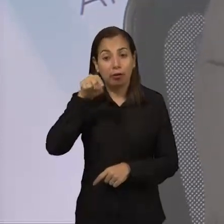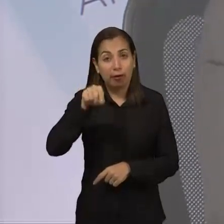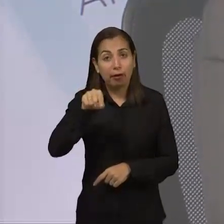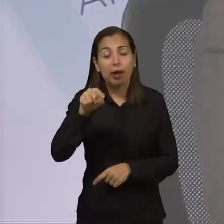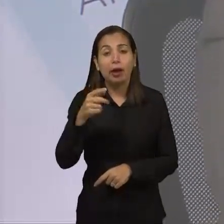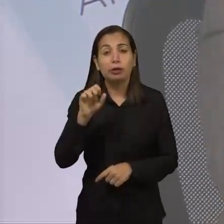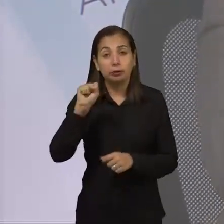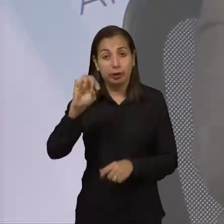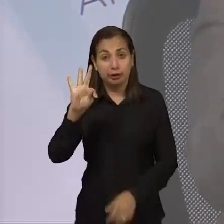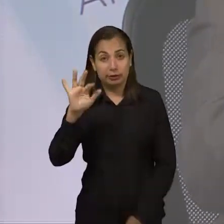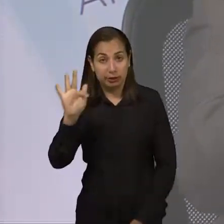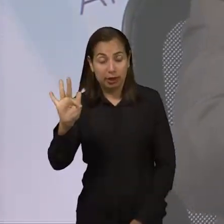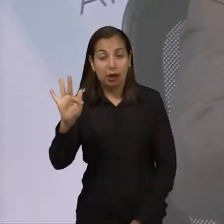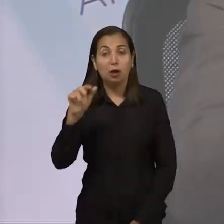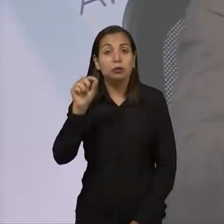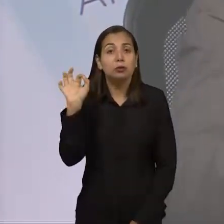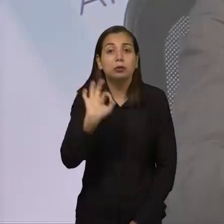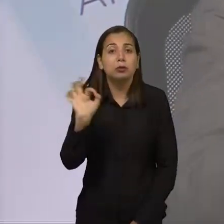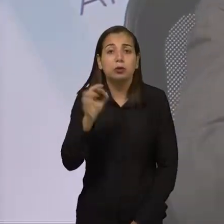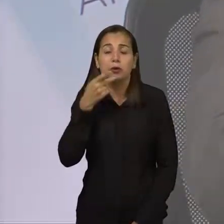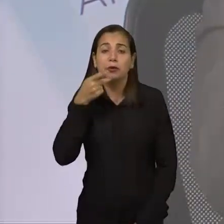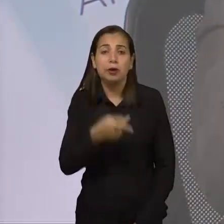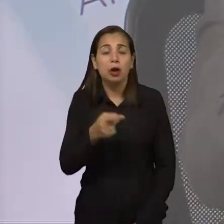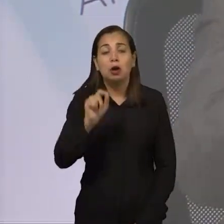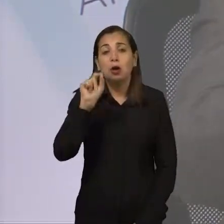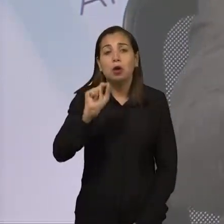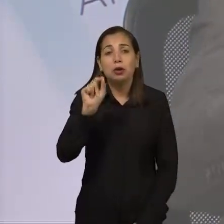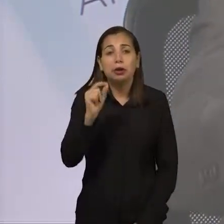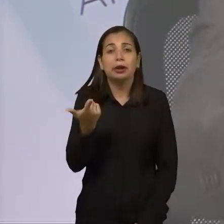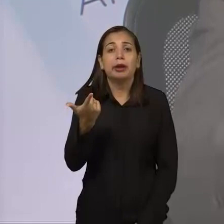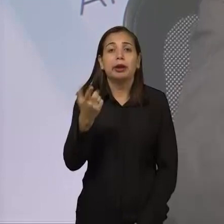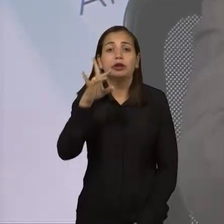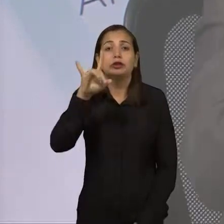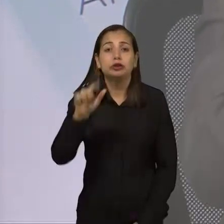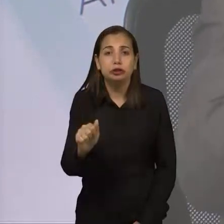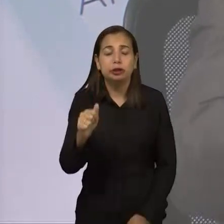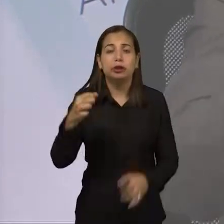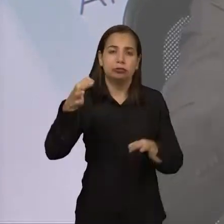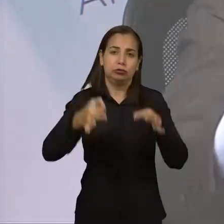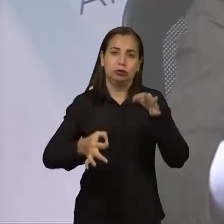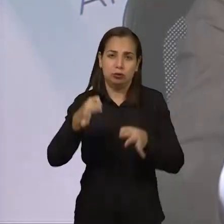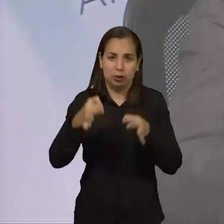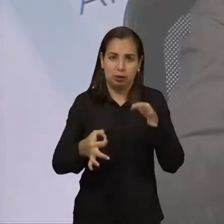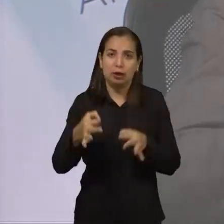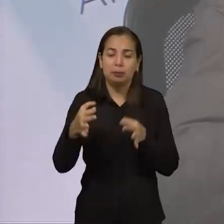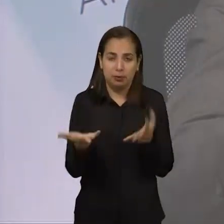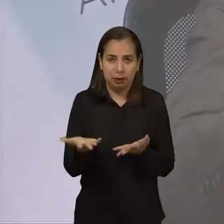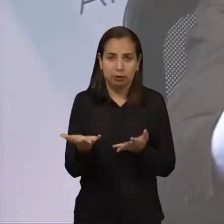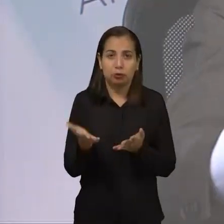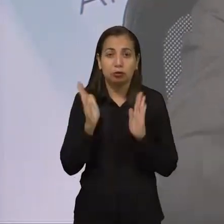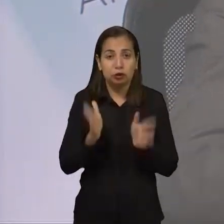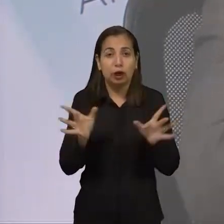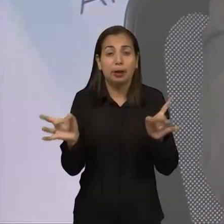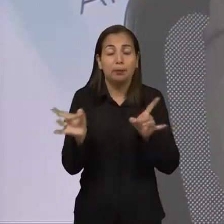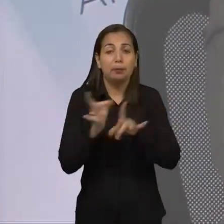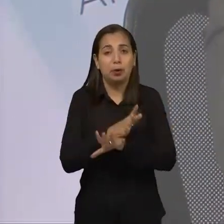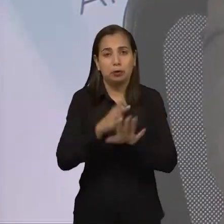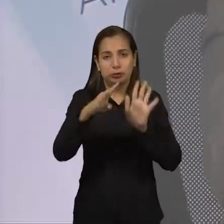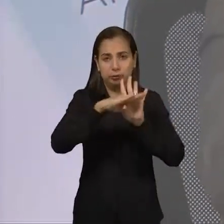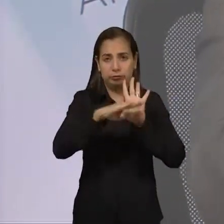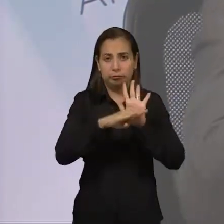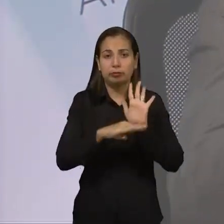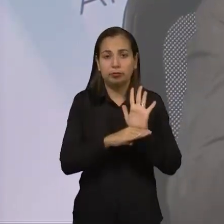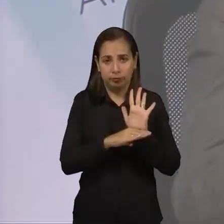do Supremo, que não cederia a pressões, portanto, não ia colocar, muito embora estivesse já pronta para ser pautada,